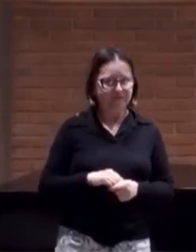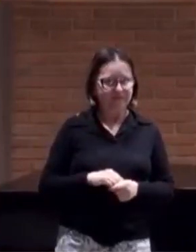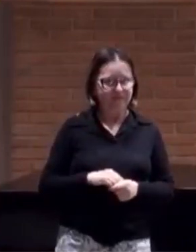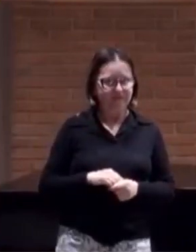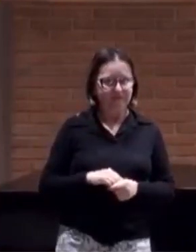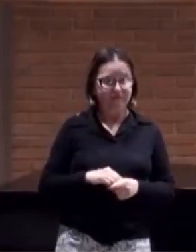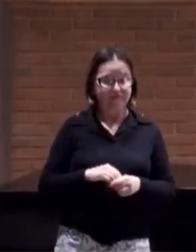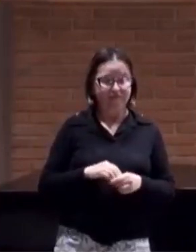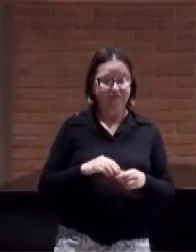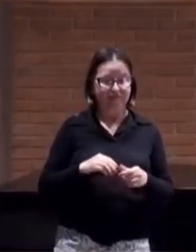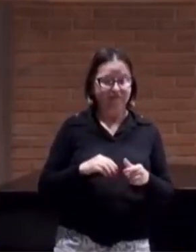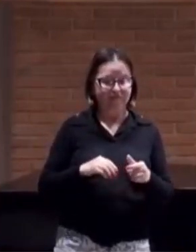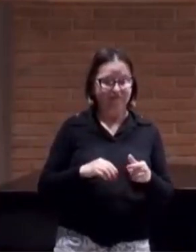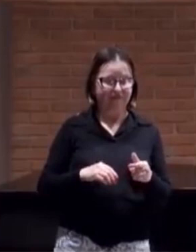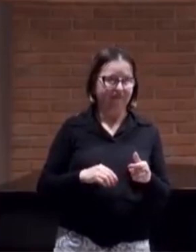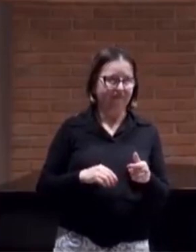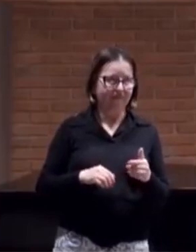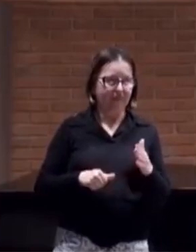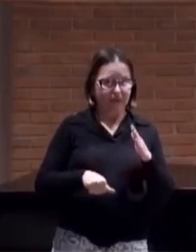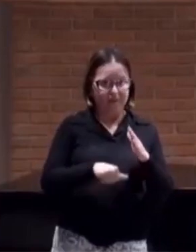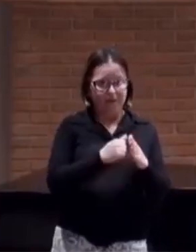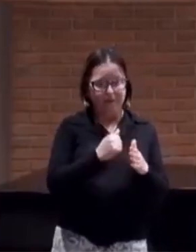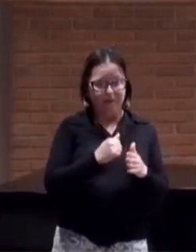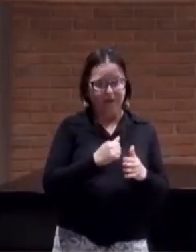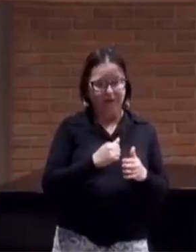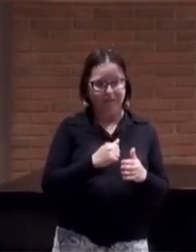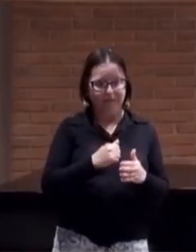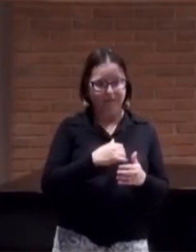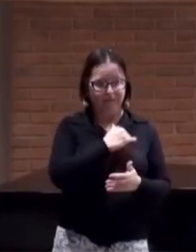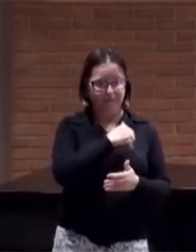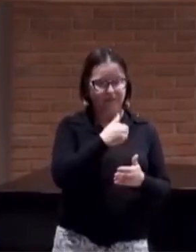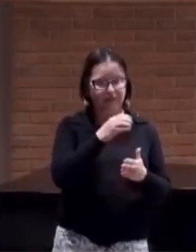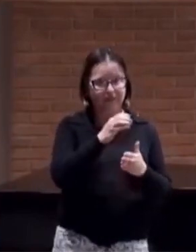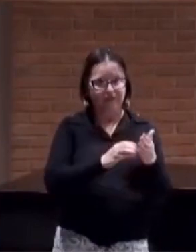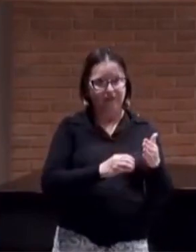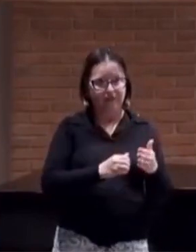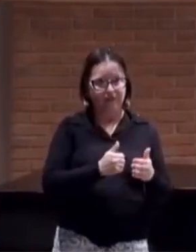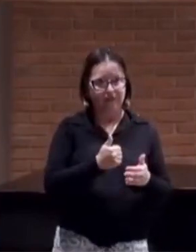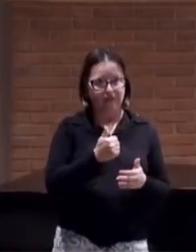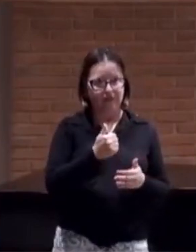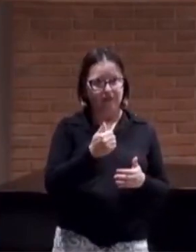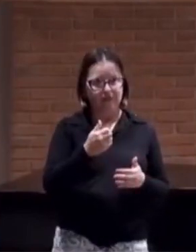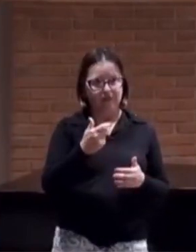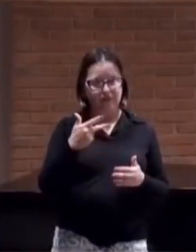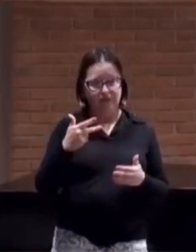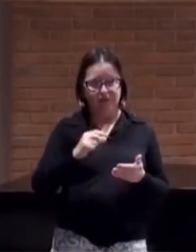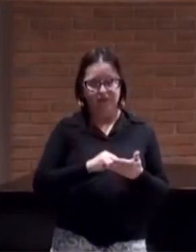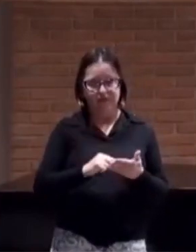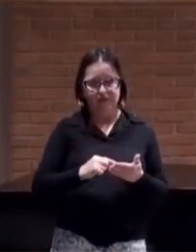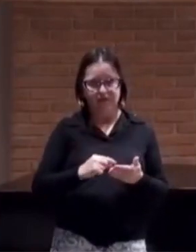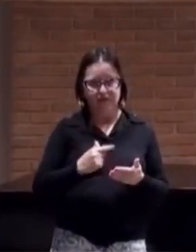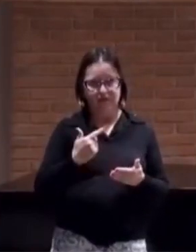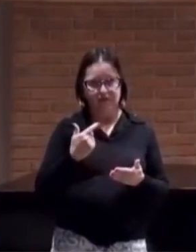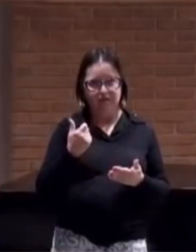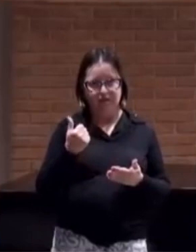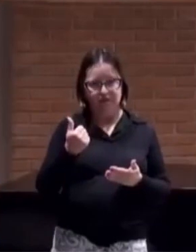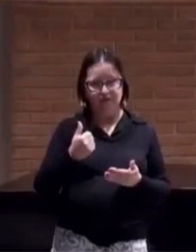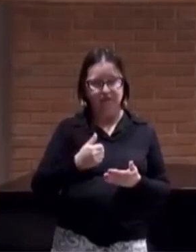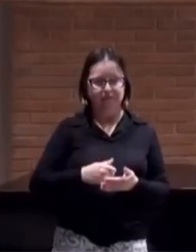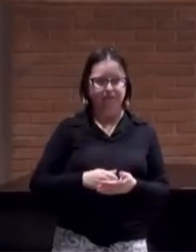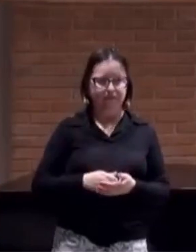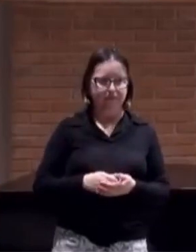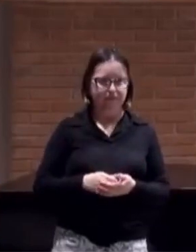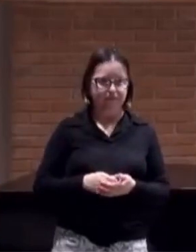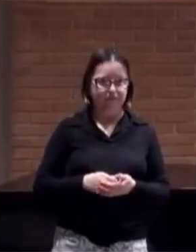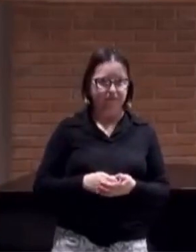A primeira delas está em João 13, 21, que é